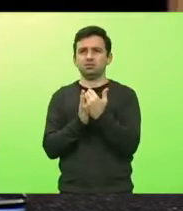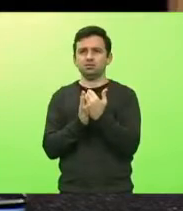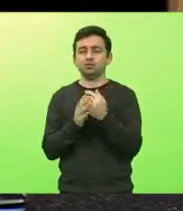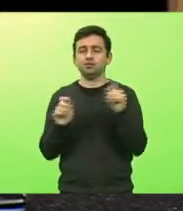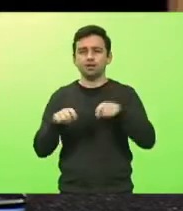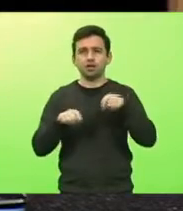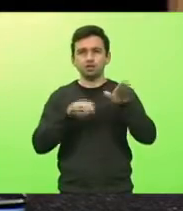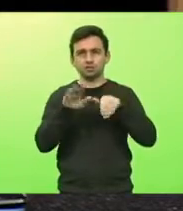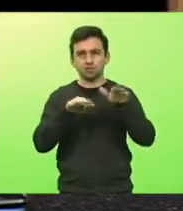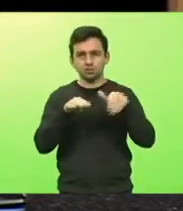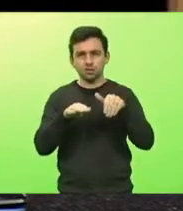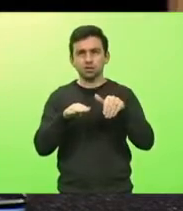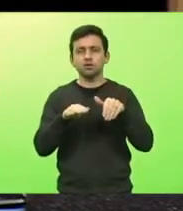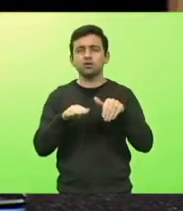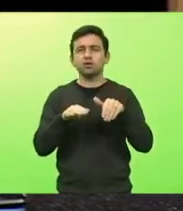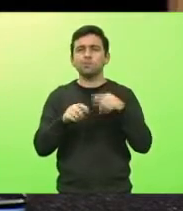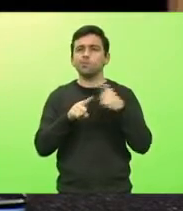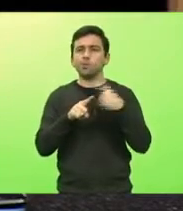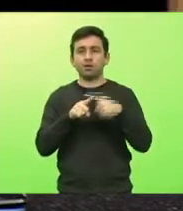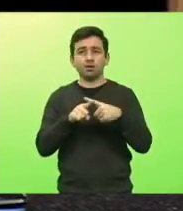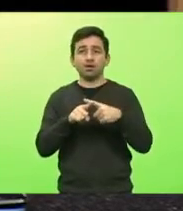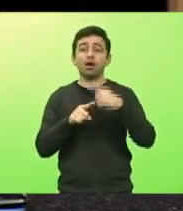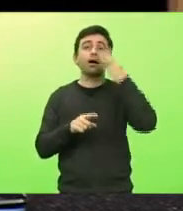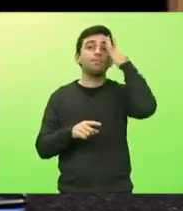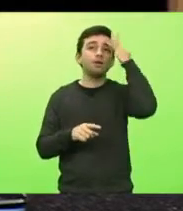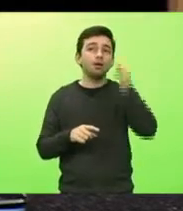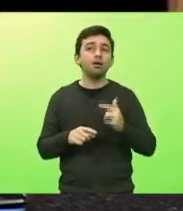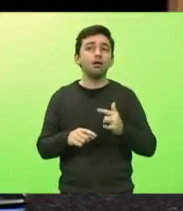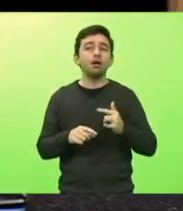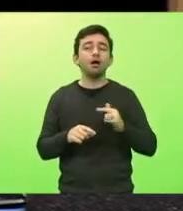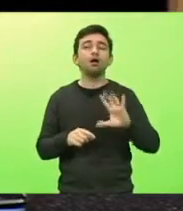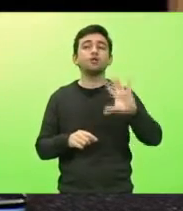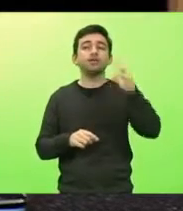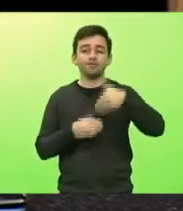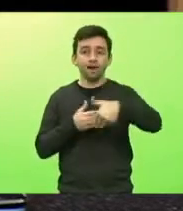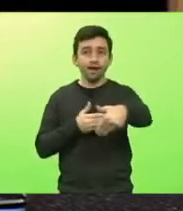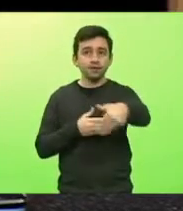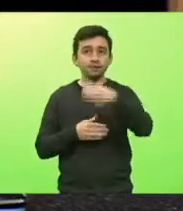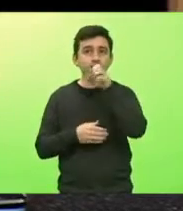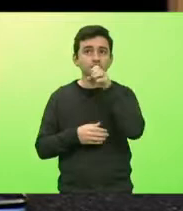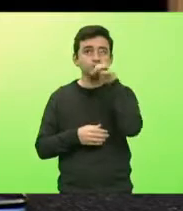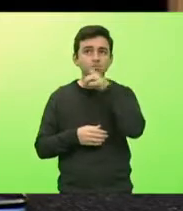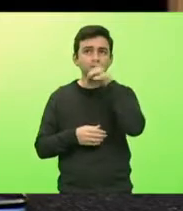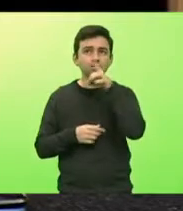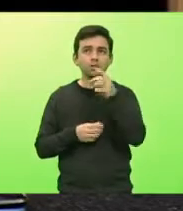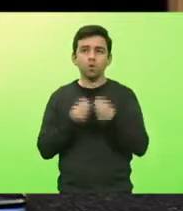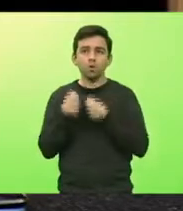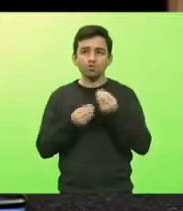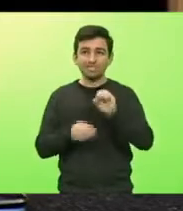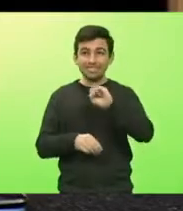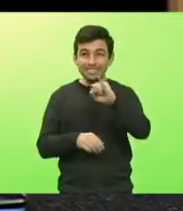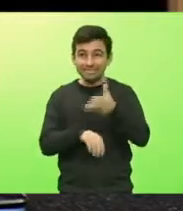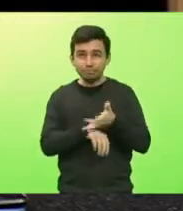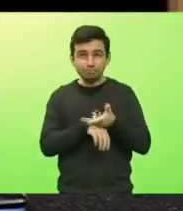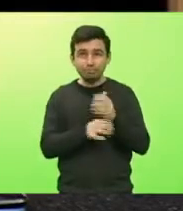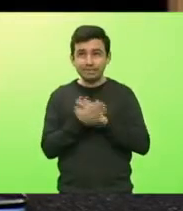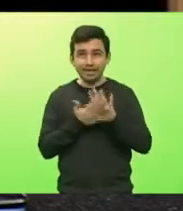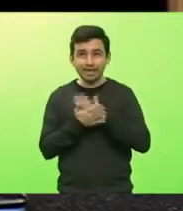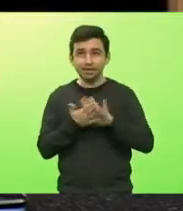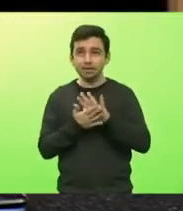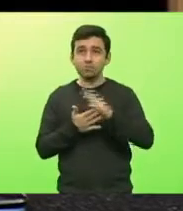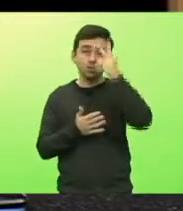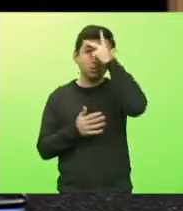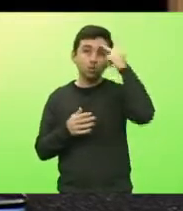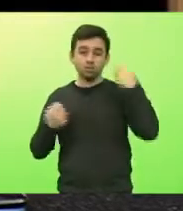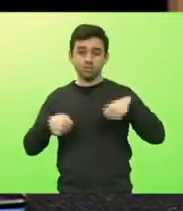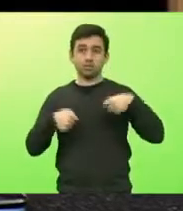leitos privados. Porque amanhã ou depois, se chegarmos até final de semana, da forma que está, e não acelerarmos esse processo, as pessoas que precisarão